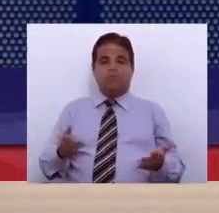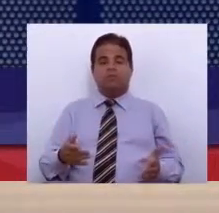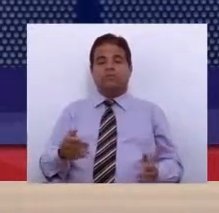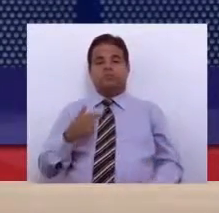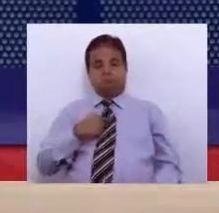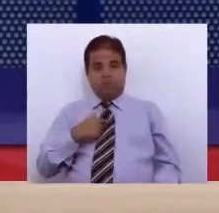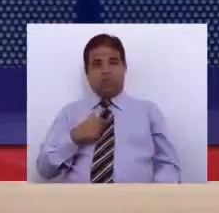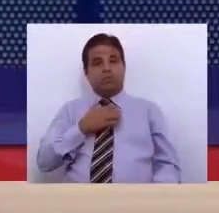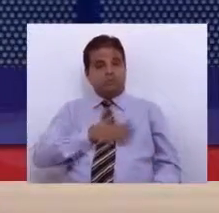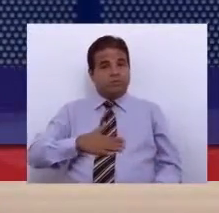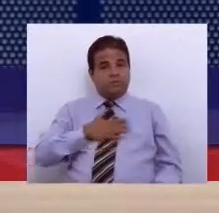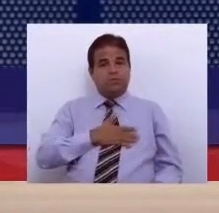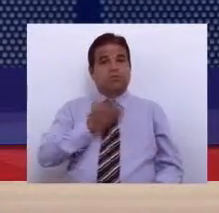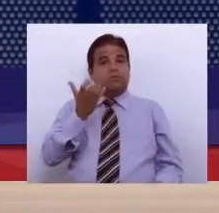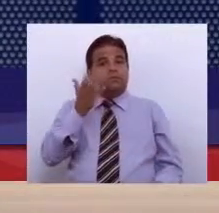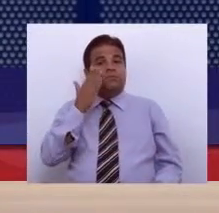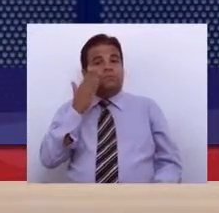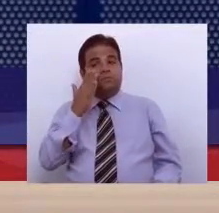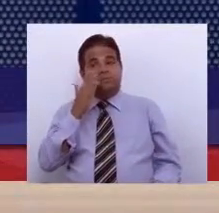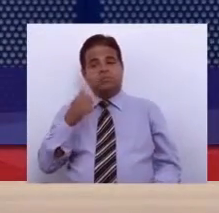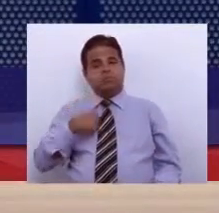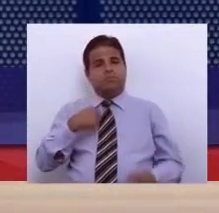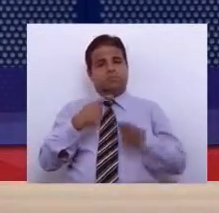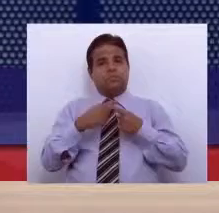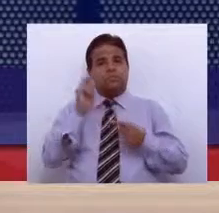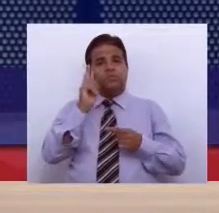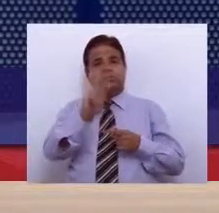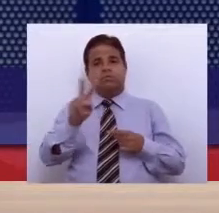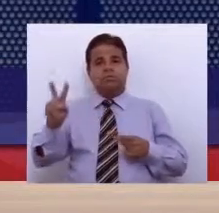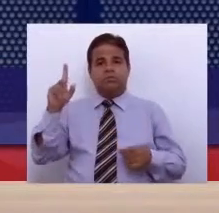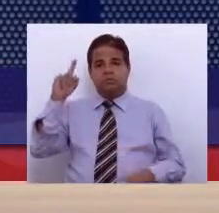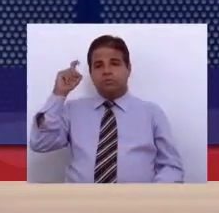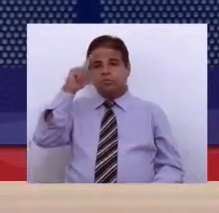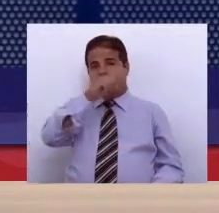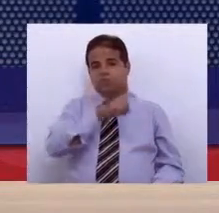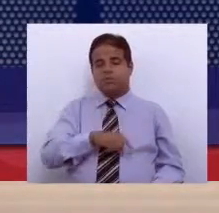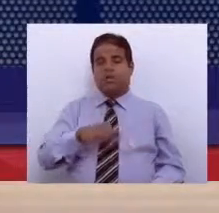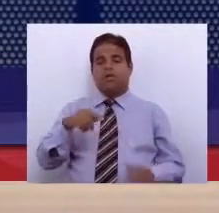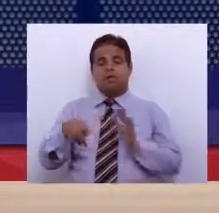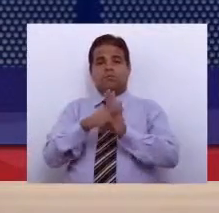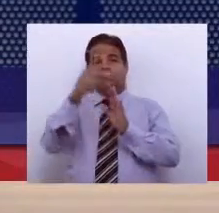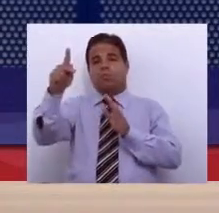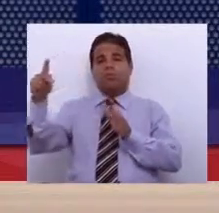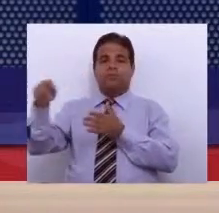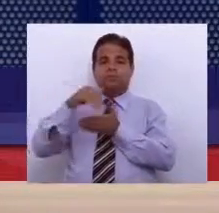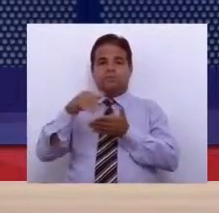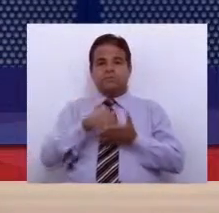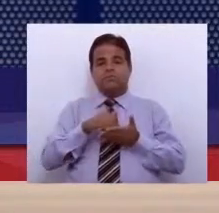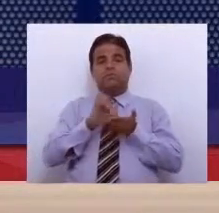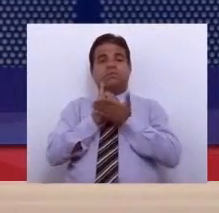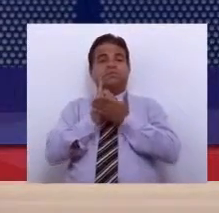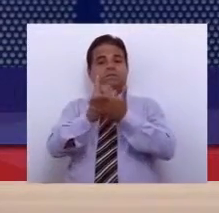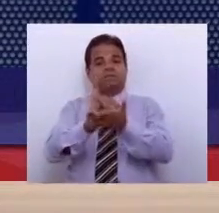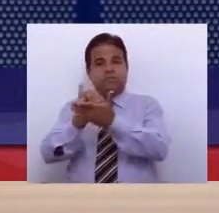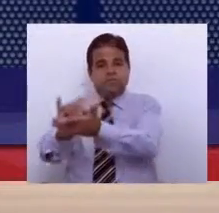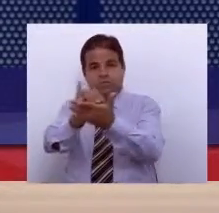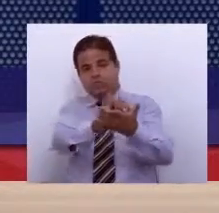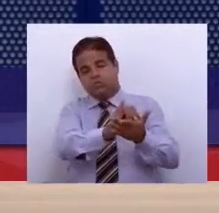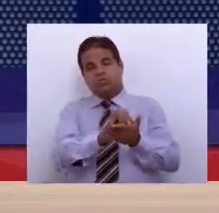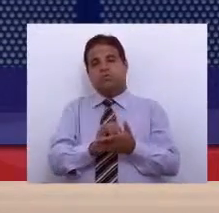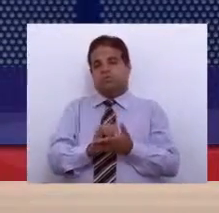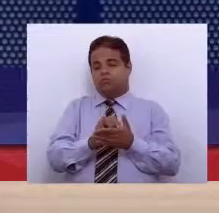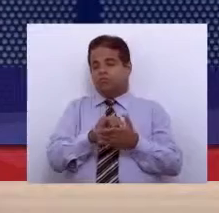eu gostaria de saber porque eu vejo dificuldades das próprias secretaria quando a investida do